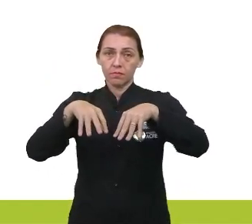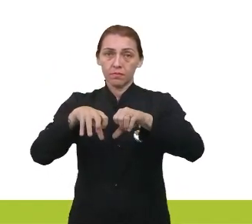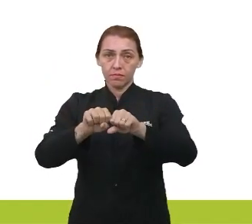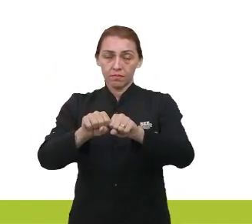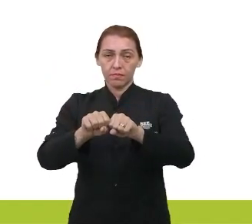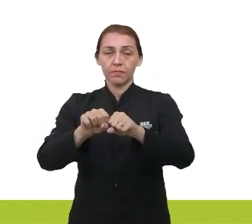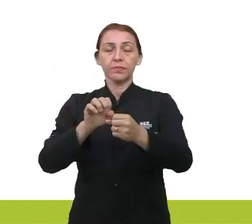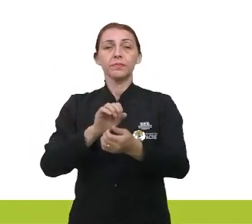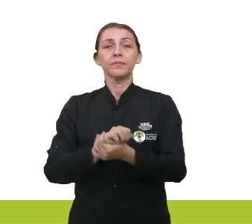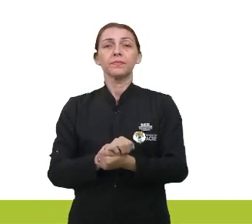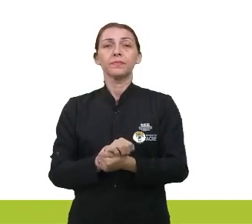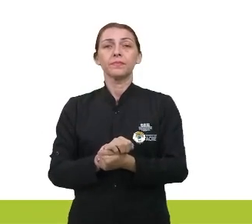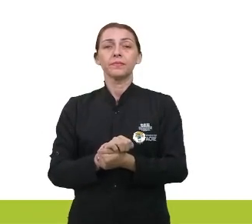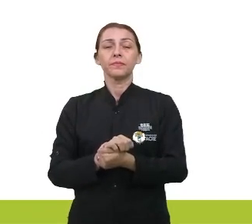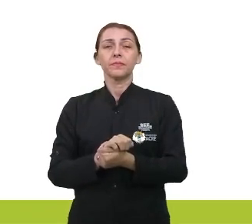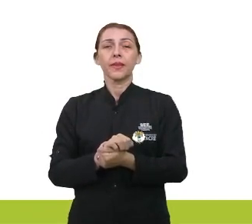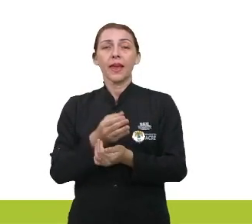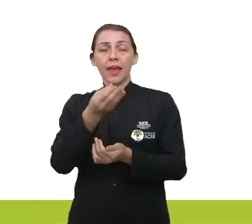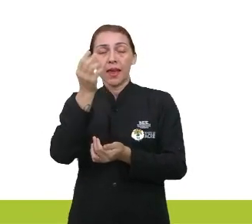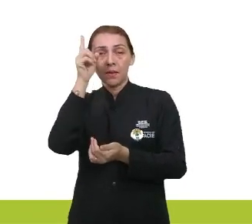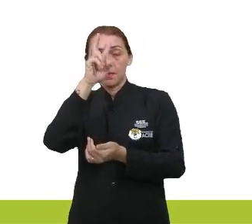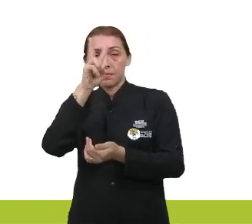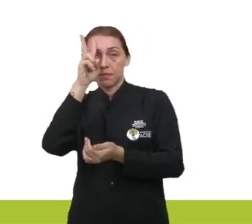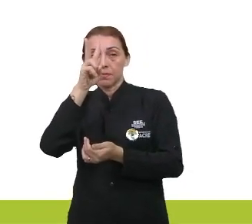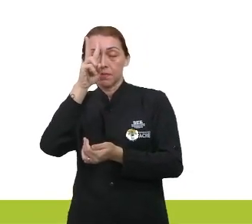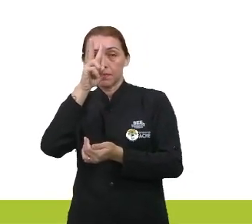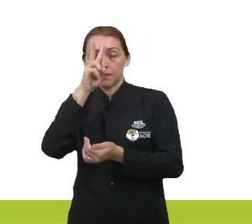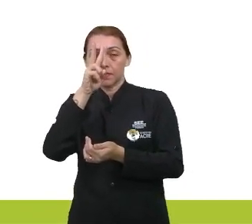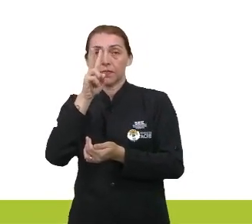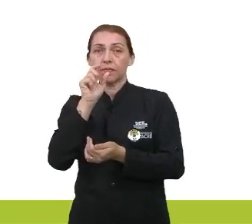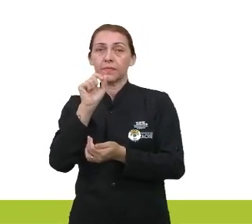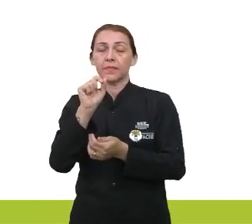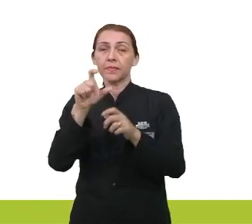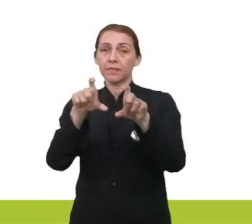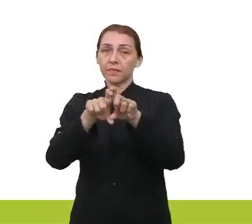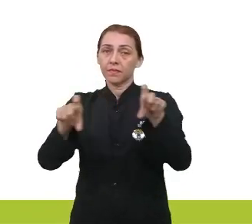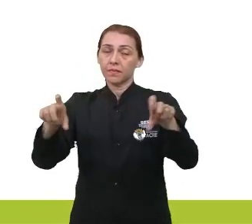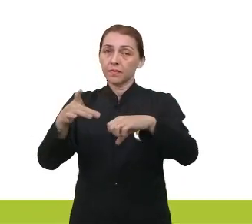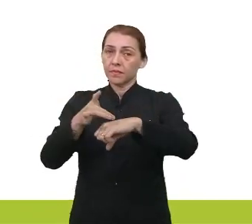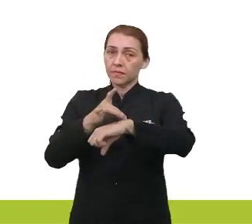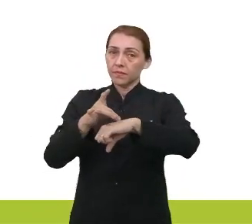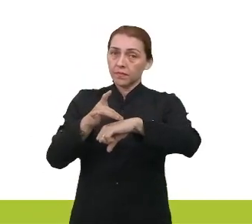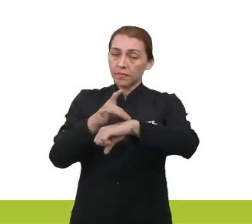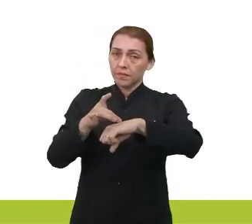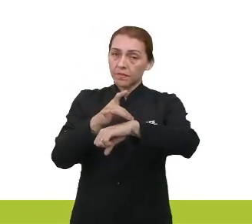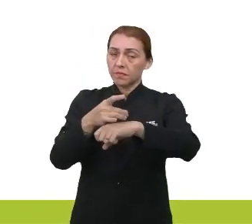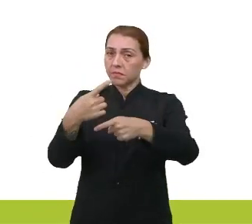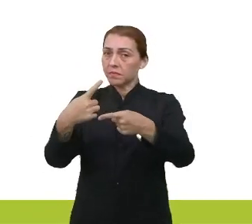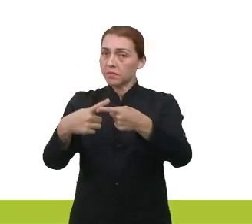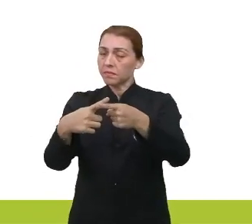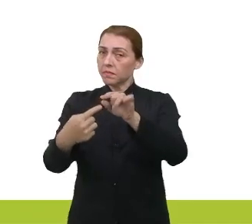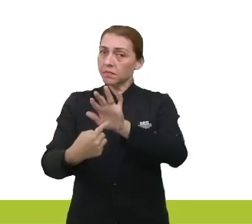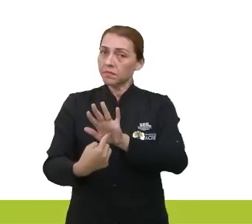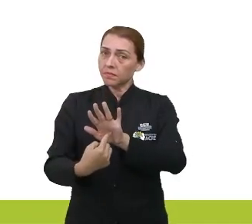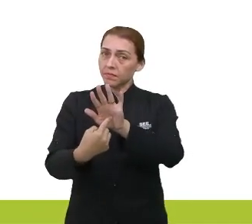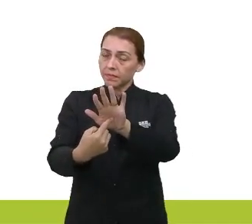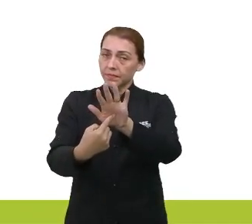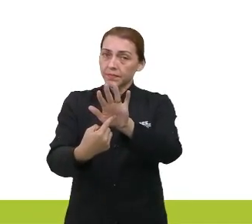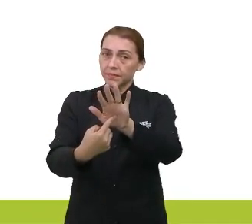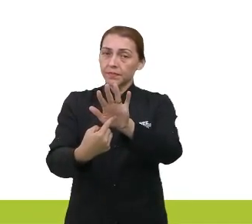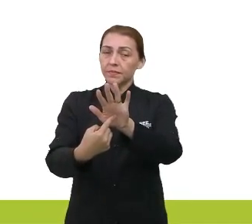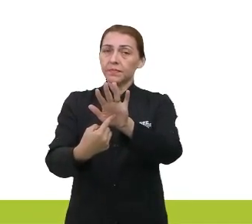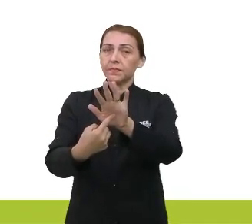terrestre. Interessante frisar que ela está justamente destacada em negrito, tá? Porque mostra aí